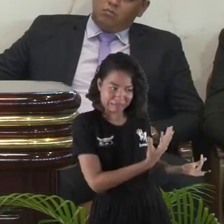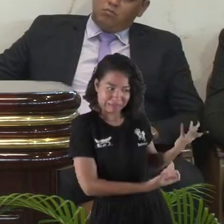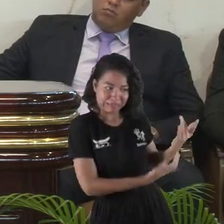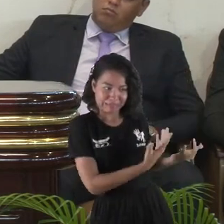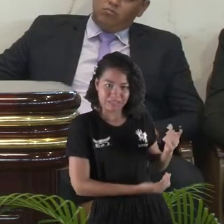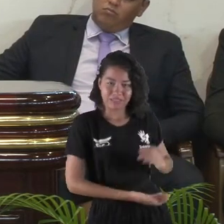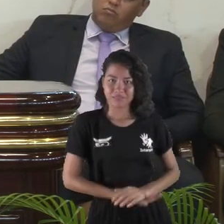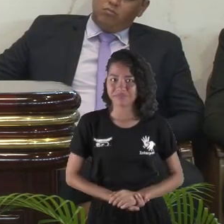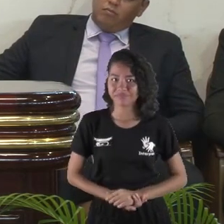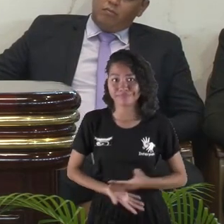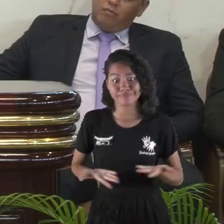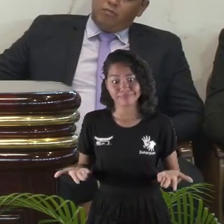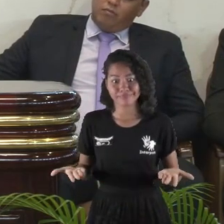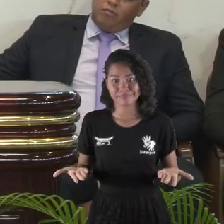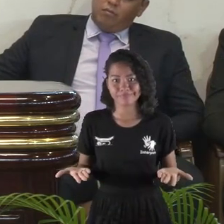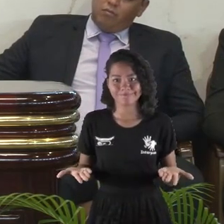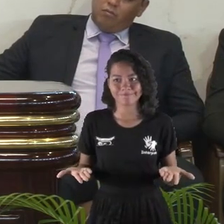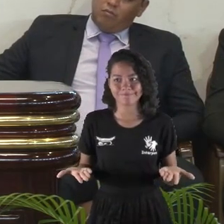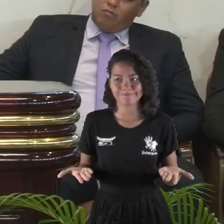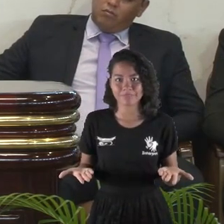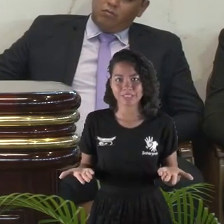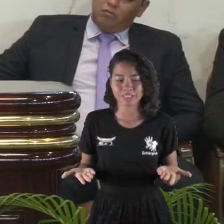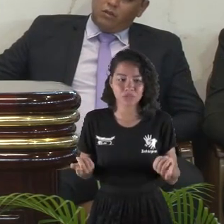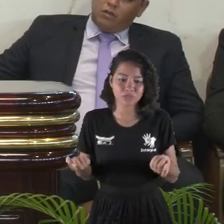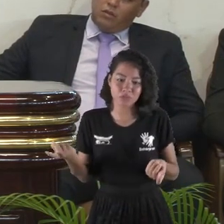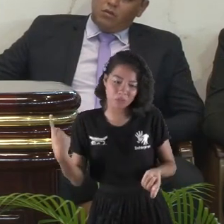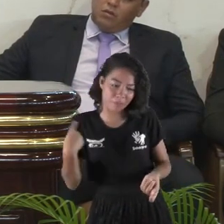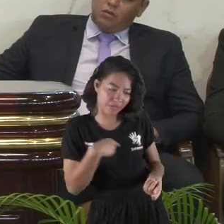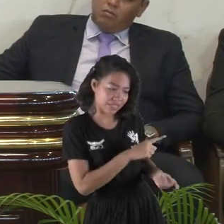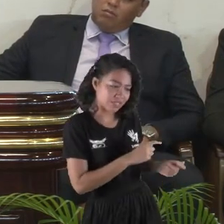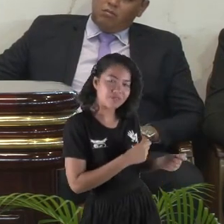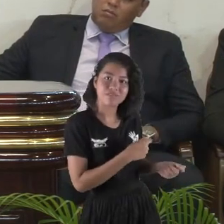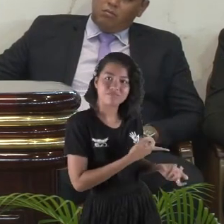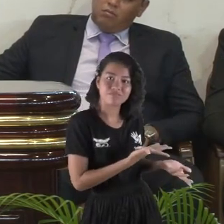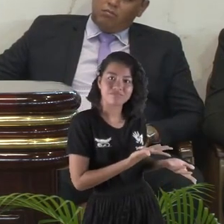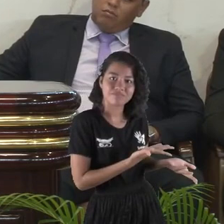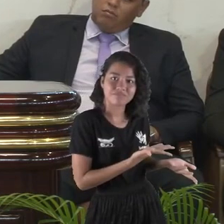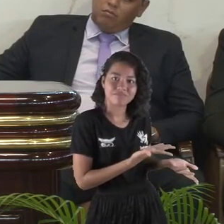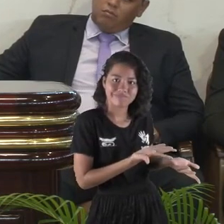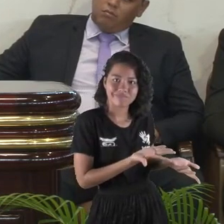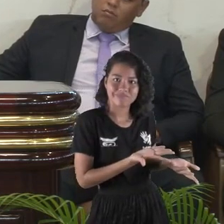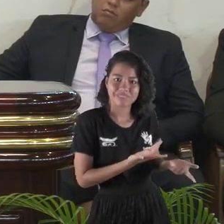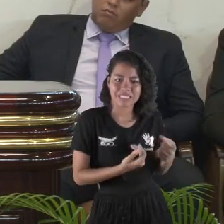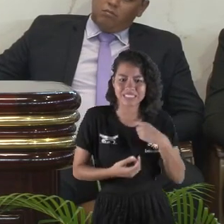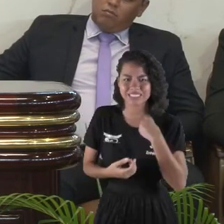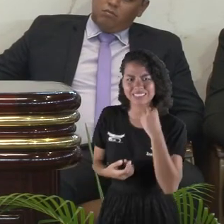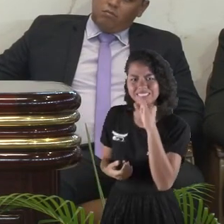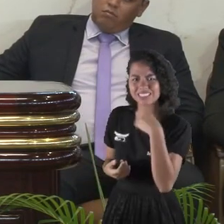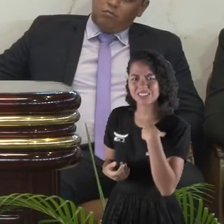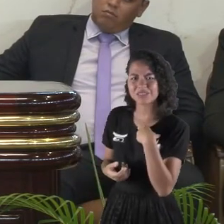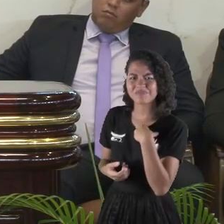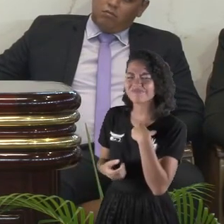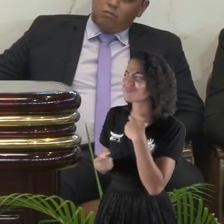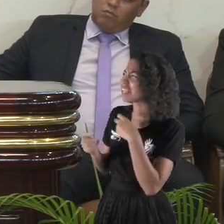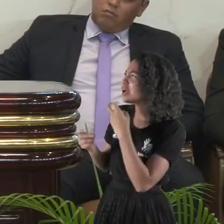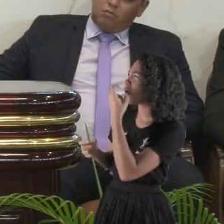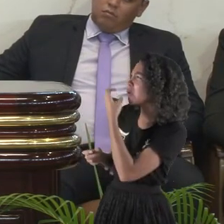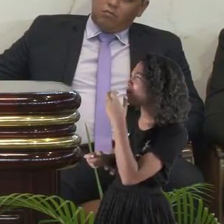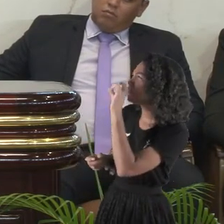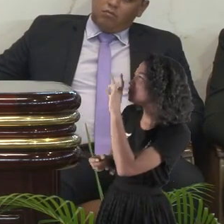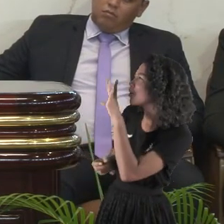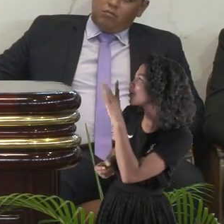no inferno. Ó Deus, se eu te adoro apenas com a esperança de ir para o